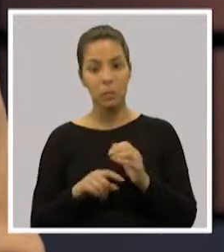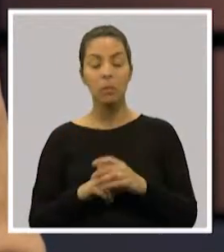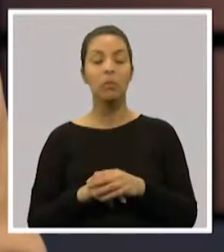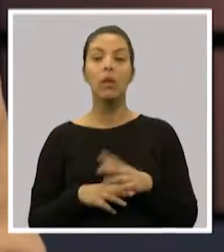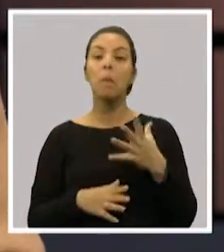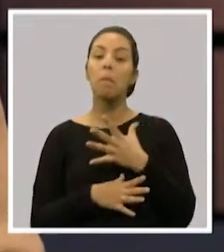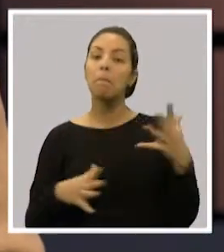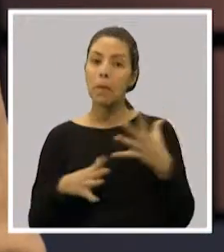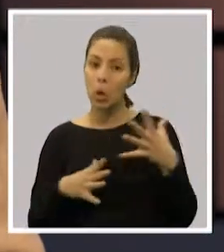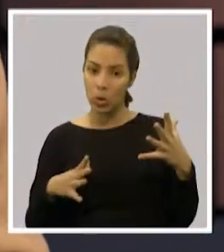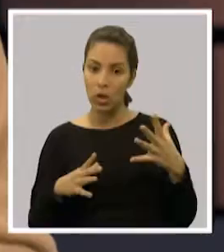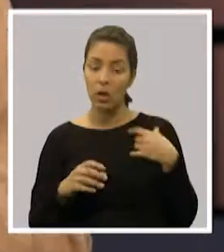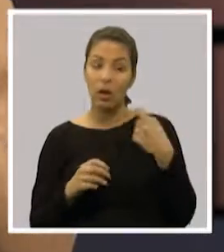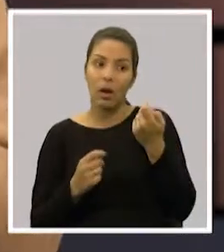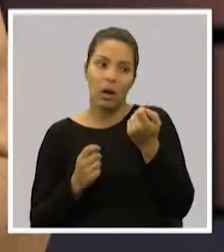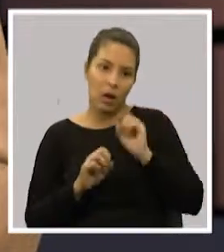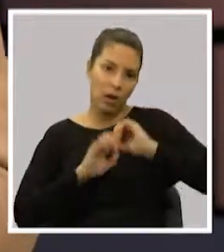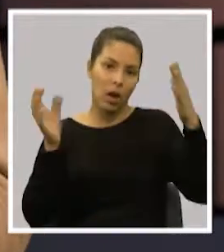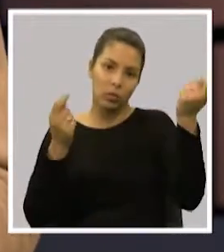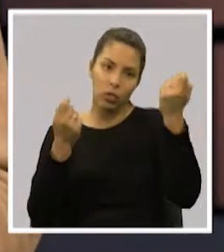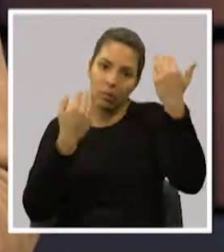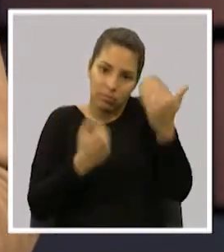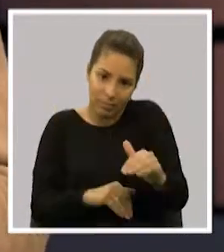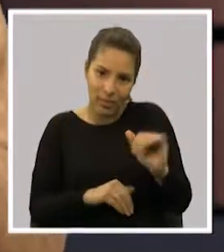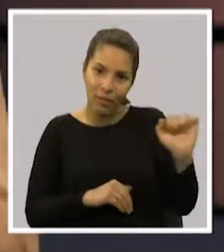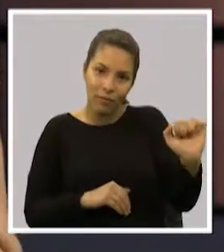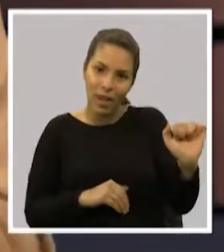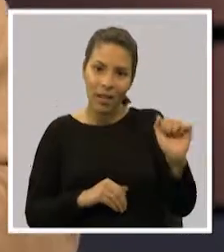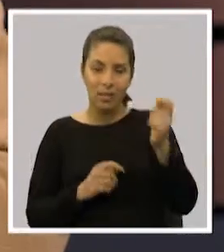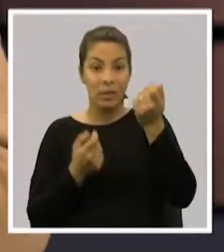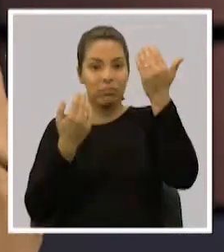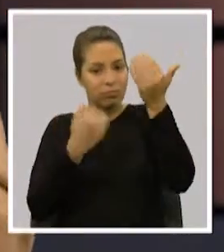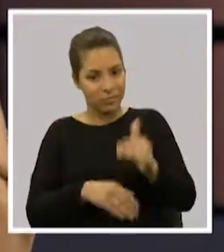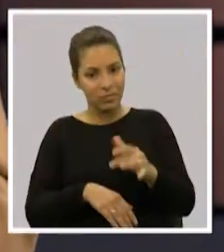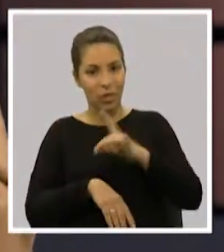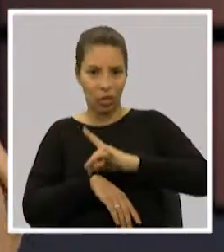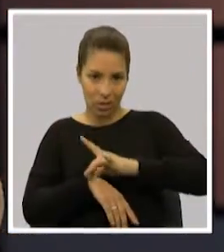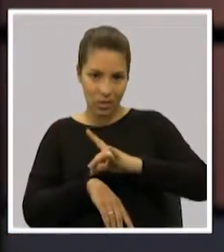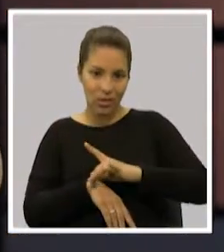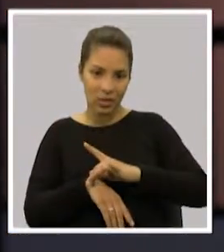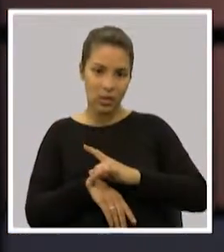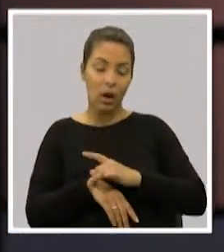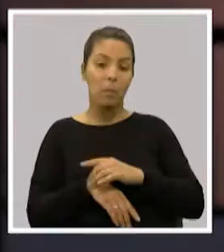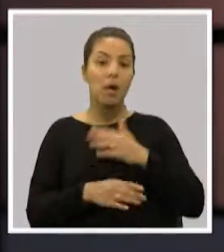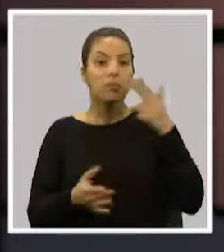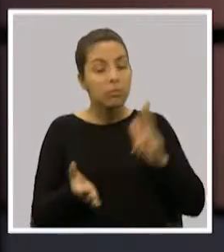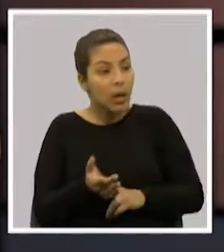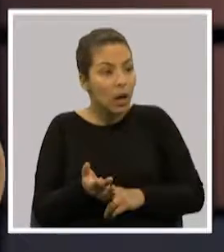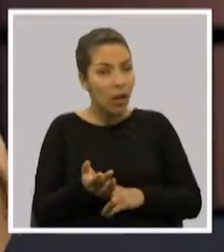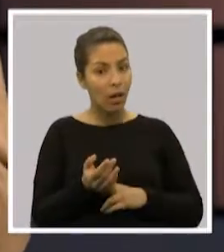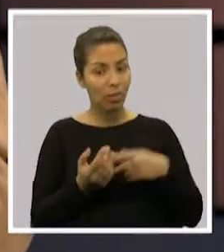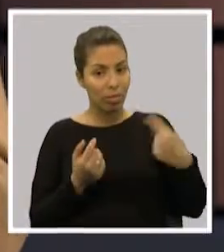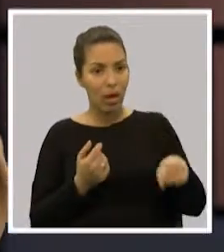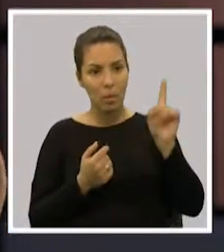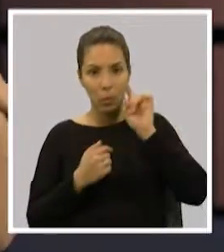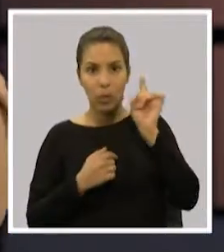A grande parte, a esmagadora, claro, com as limitações físicas que tinha, essa parte das limitações físicas que tinha é uma parcela da realidade